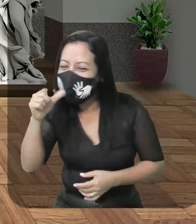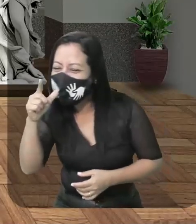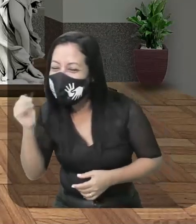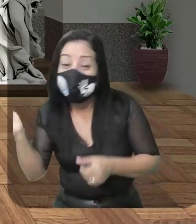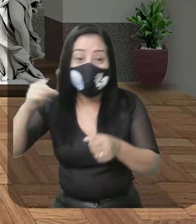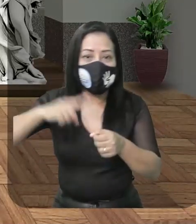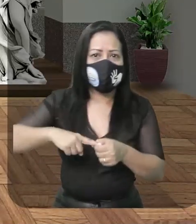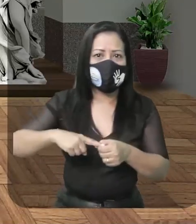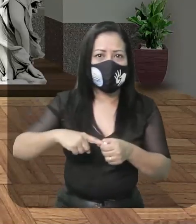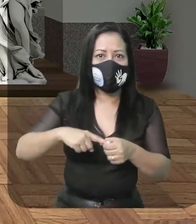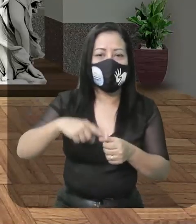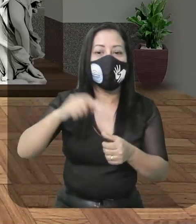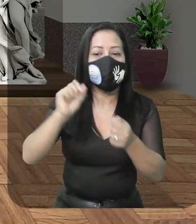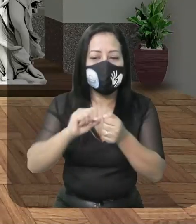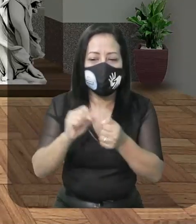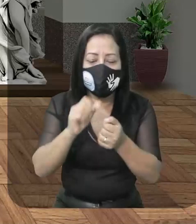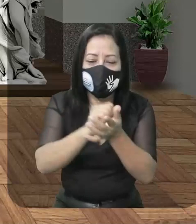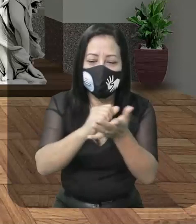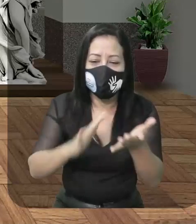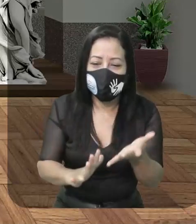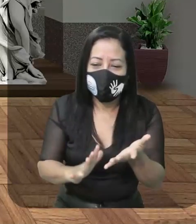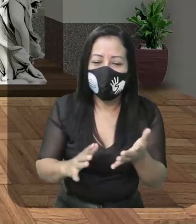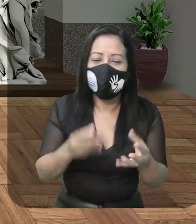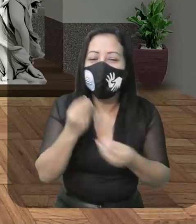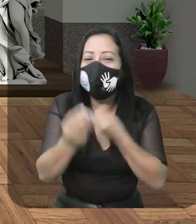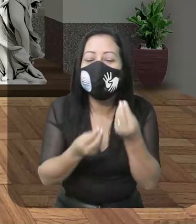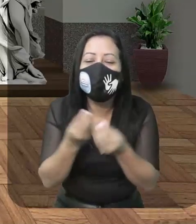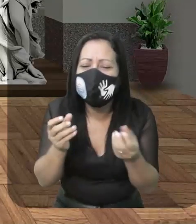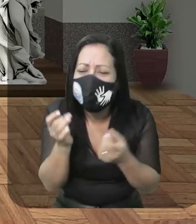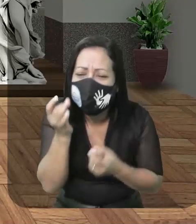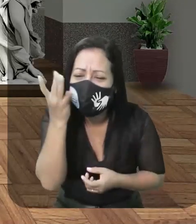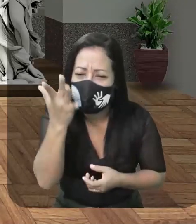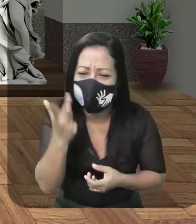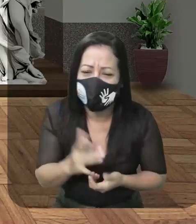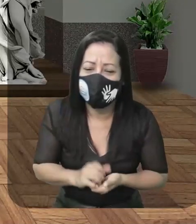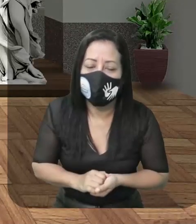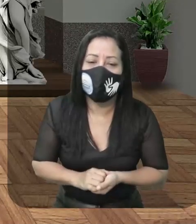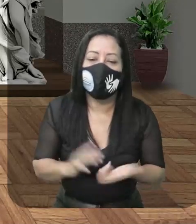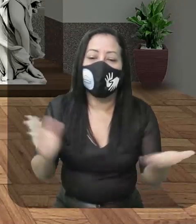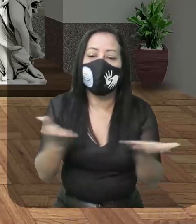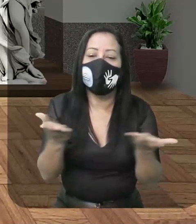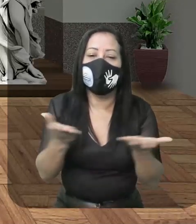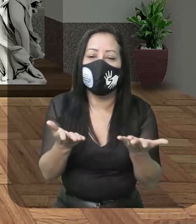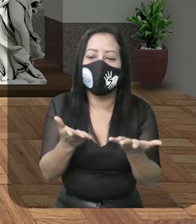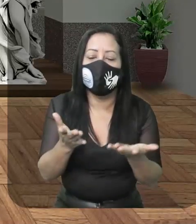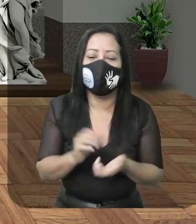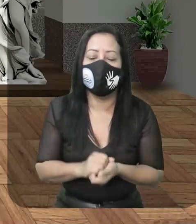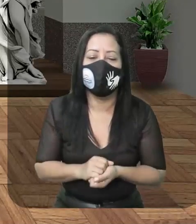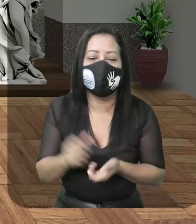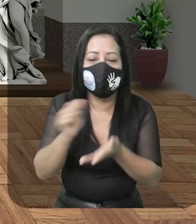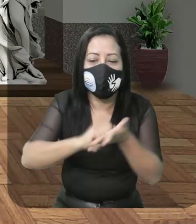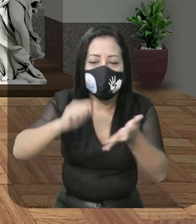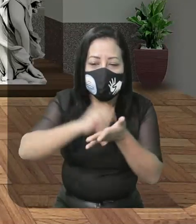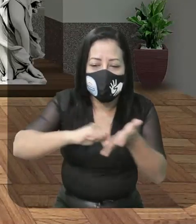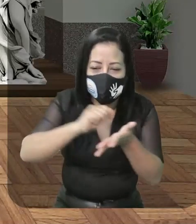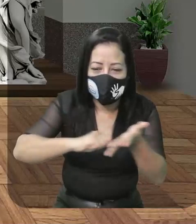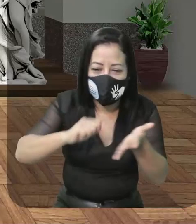e vocês já fizeram a atividade, e a atividade, como estava fácil, agora nós vamos passar pela correção dela,